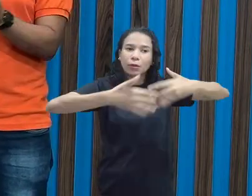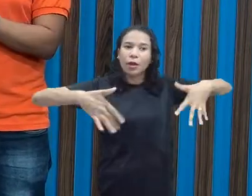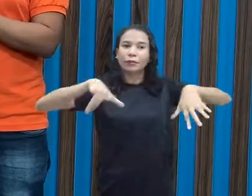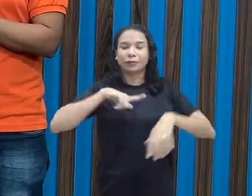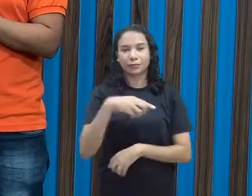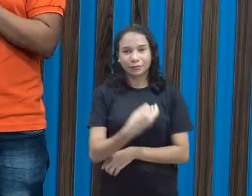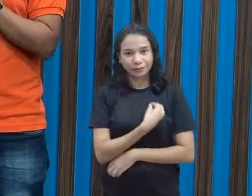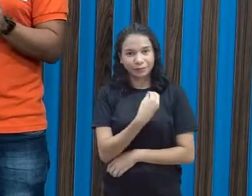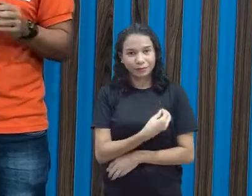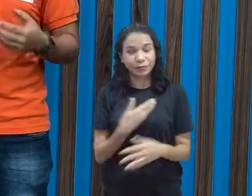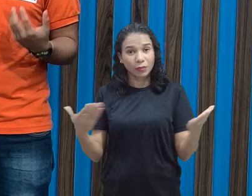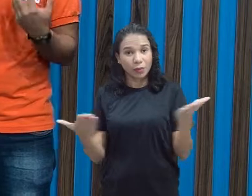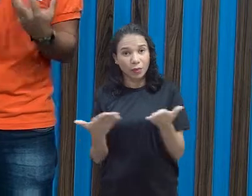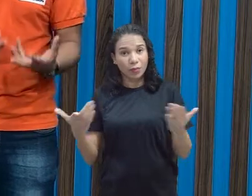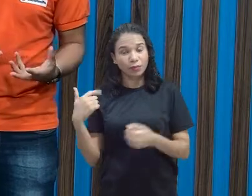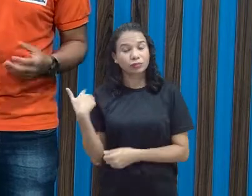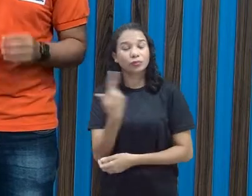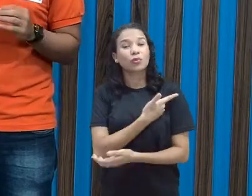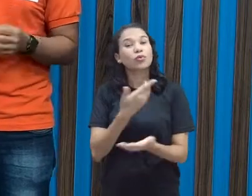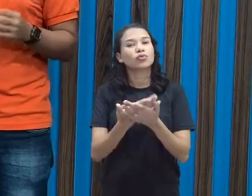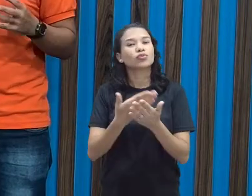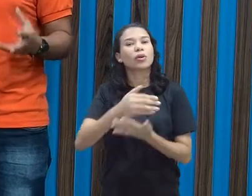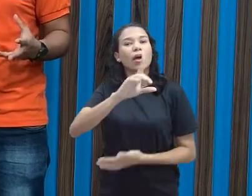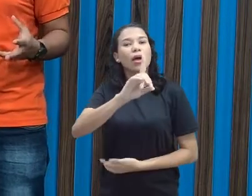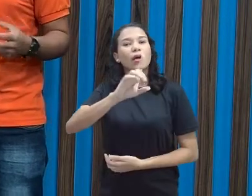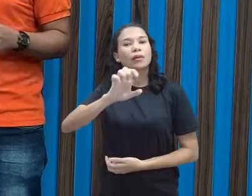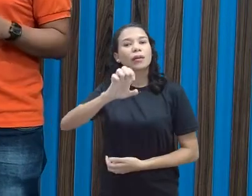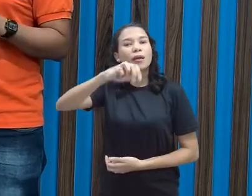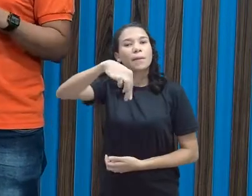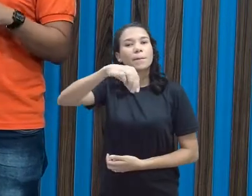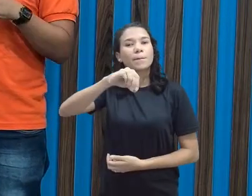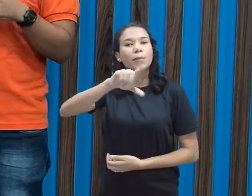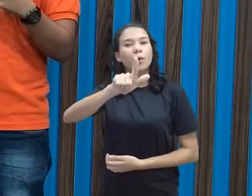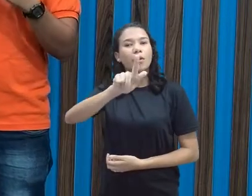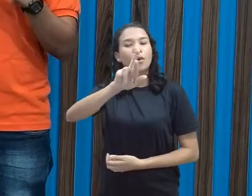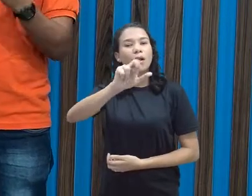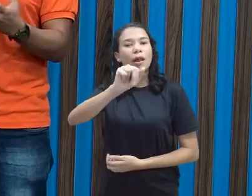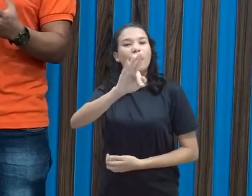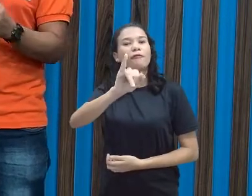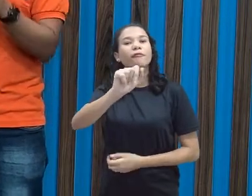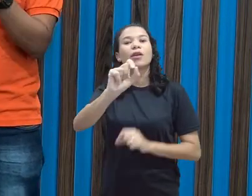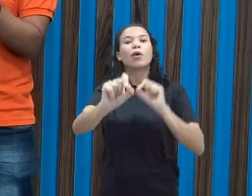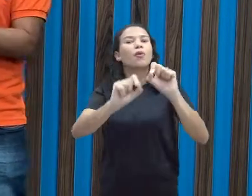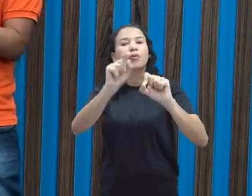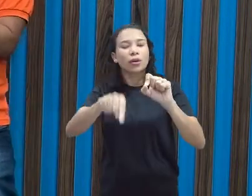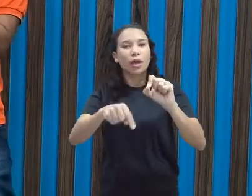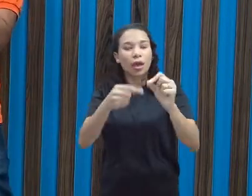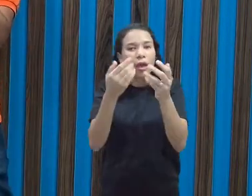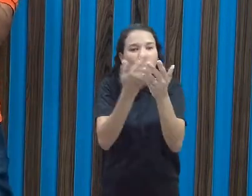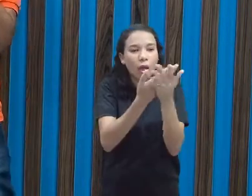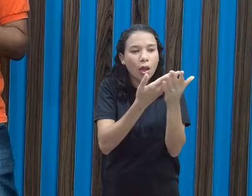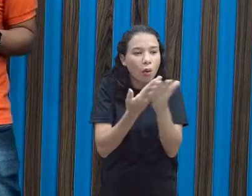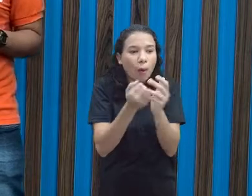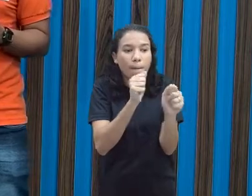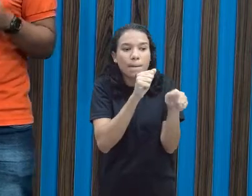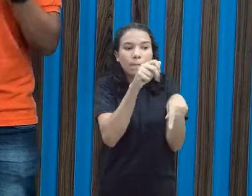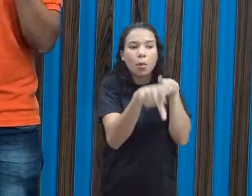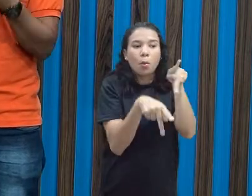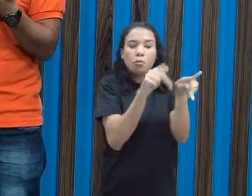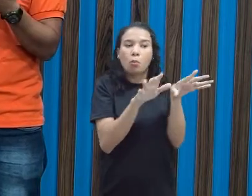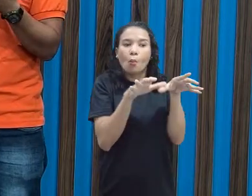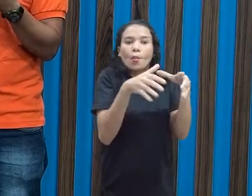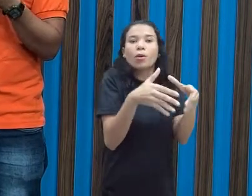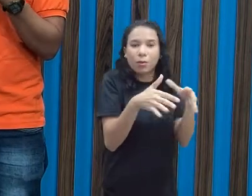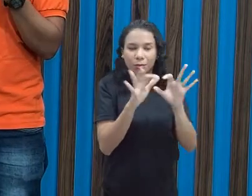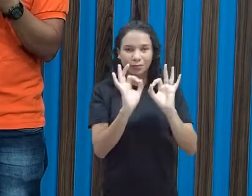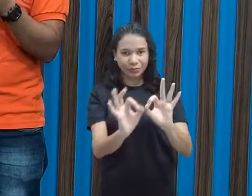hoje a gente vai trabalhar a demografia. O que é demografia? Demografia é justamente o estudo das populações,